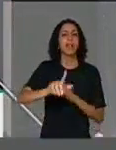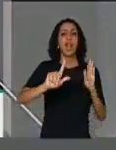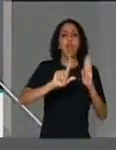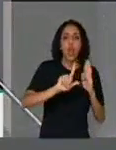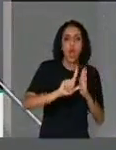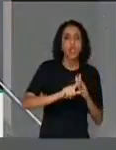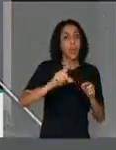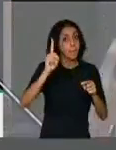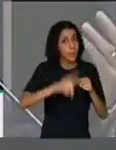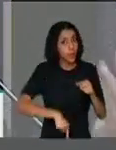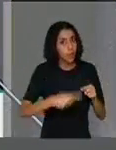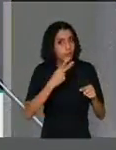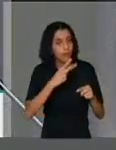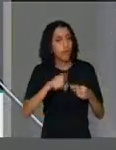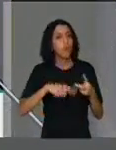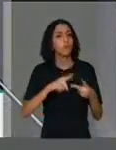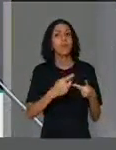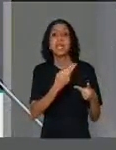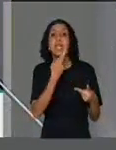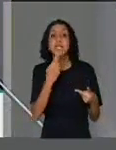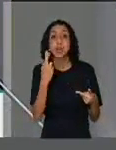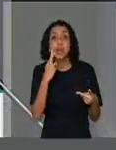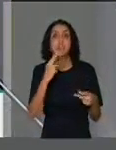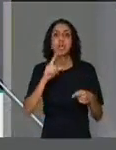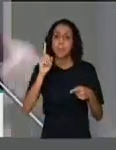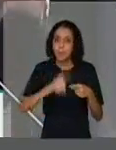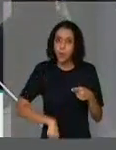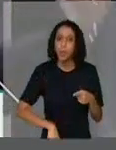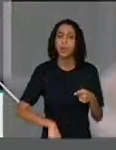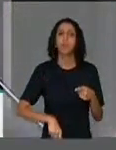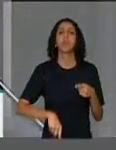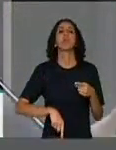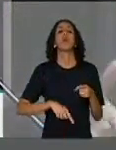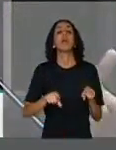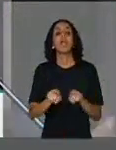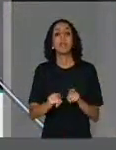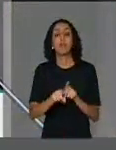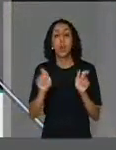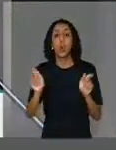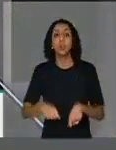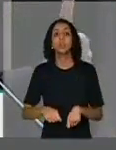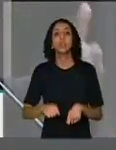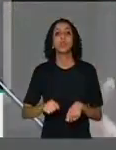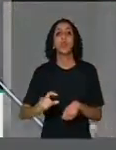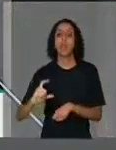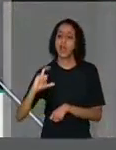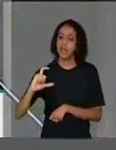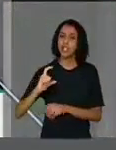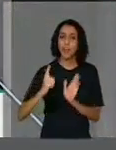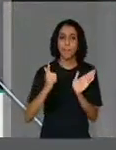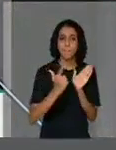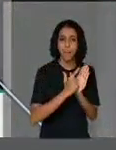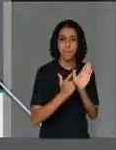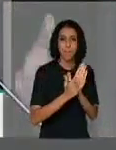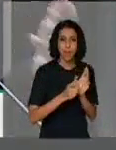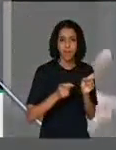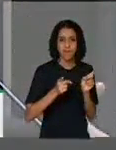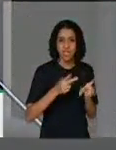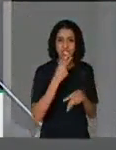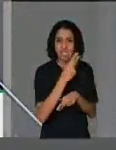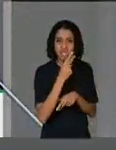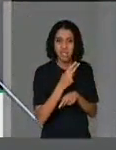em restaurantes, alguma coisa que parecia impossível alguns anos atrás. Conseguimos comunicar nas embalagens que esse